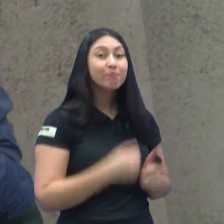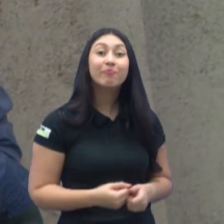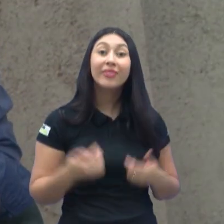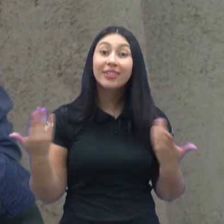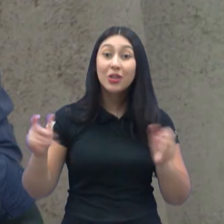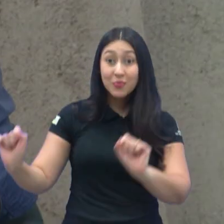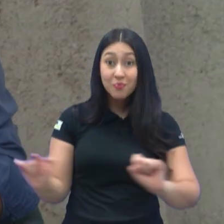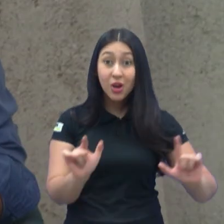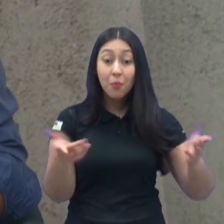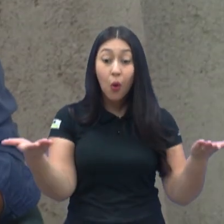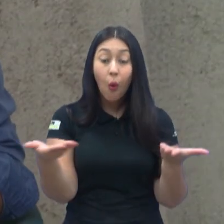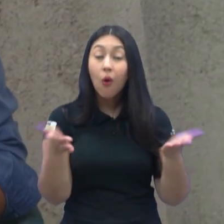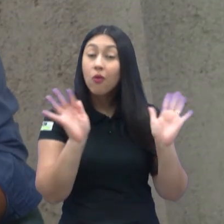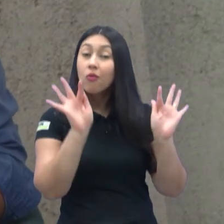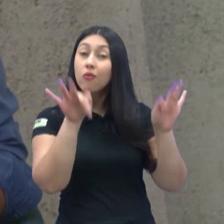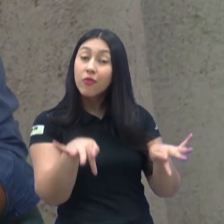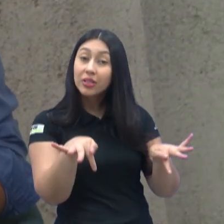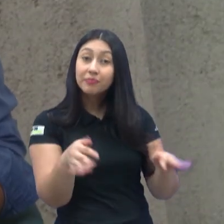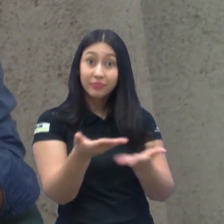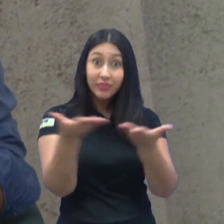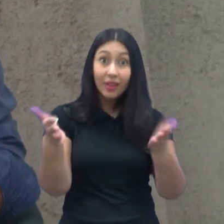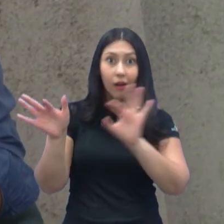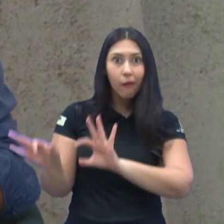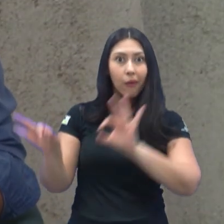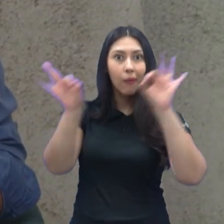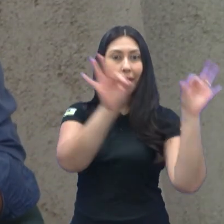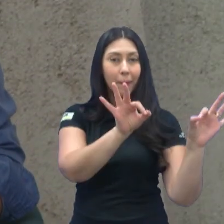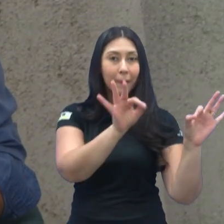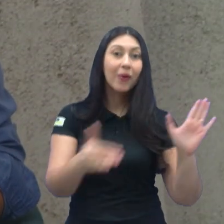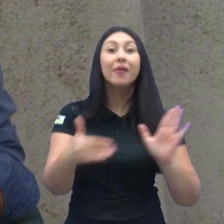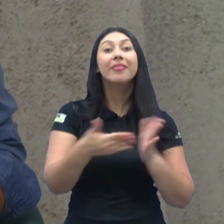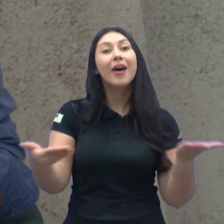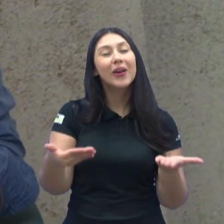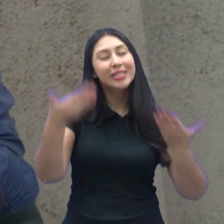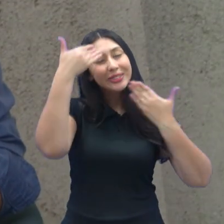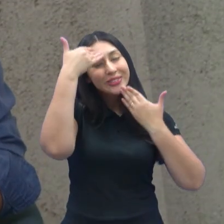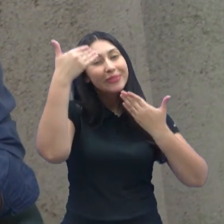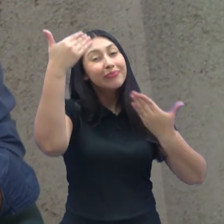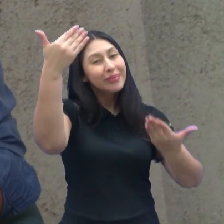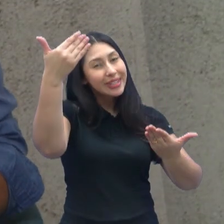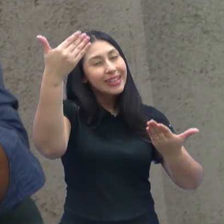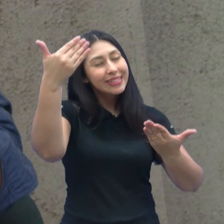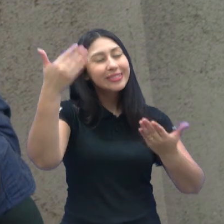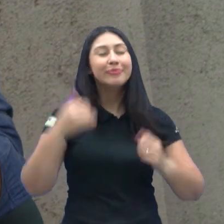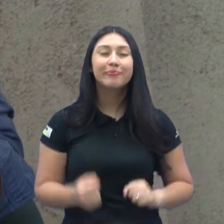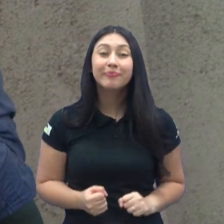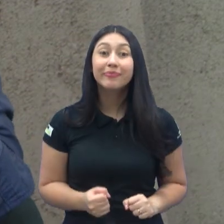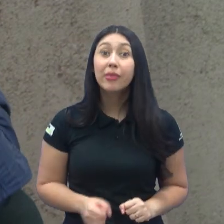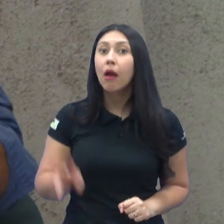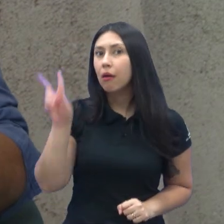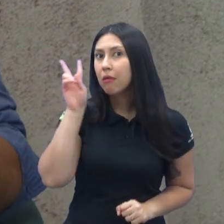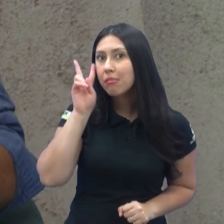hoje vai chegando ao fim. Para você que ficou aqui com a gente até o final, muito obrigado pela sua companhia. Não esquece,